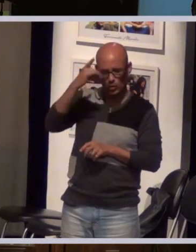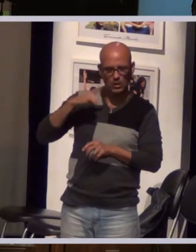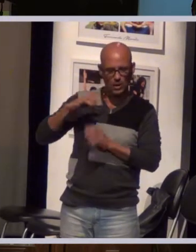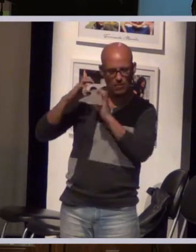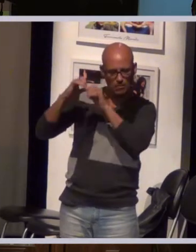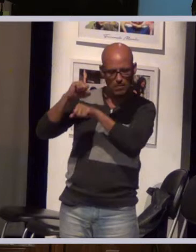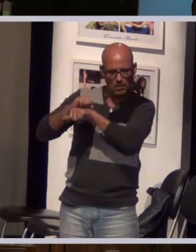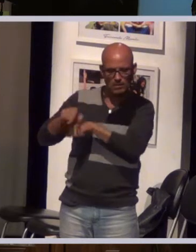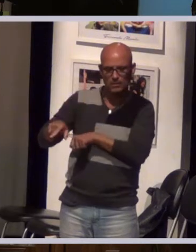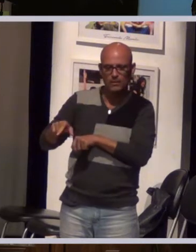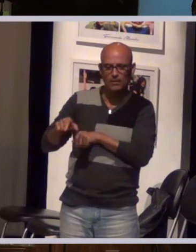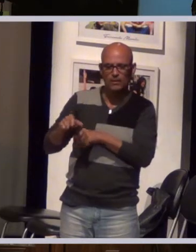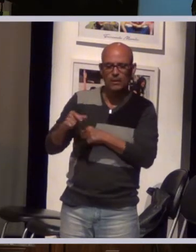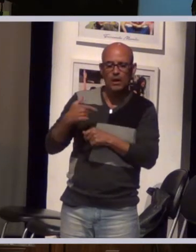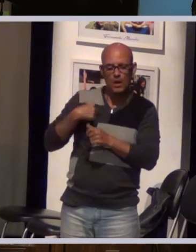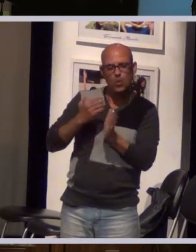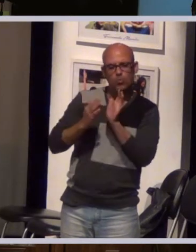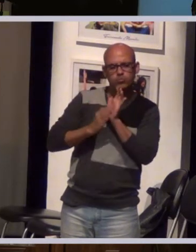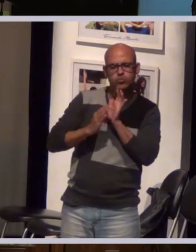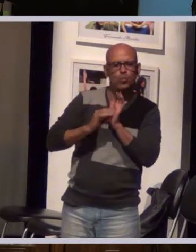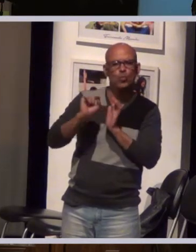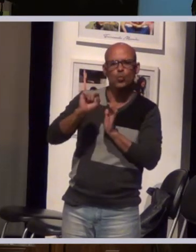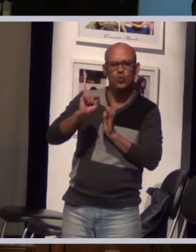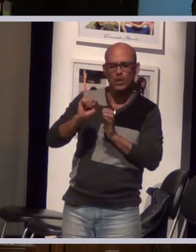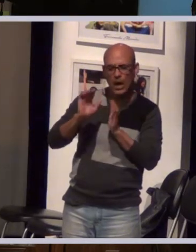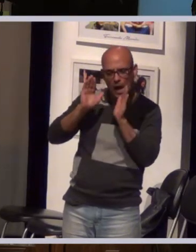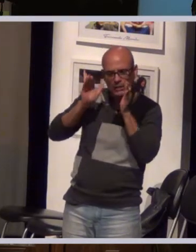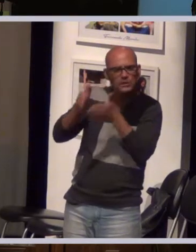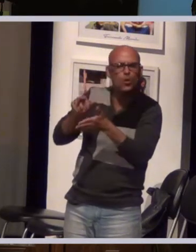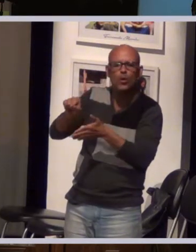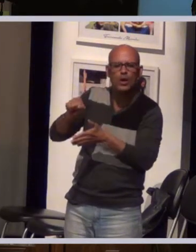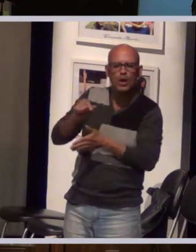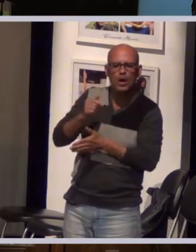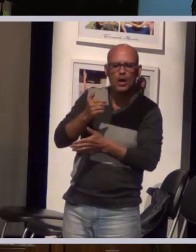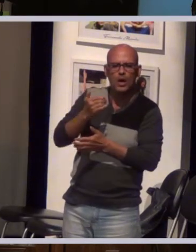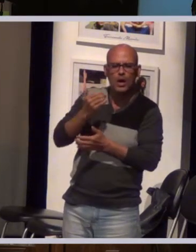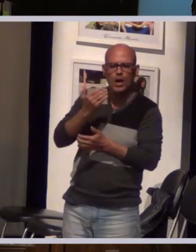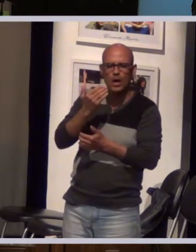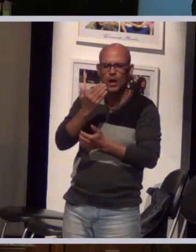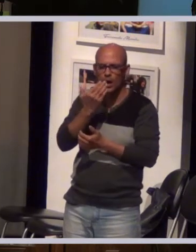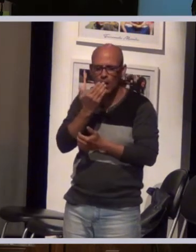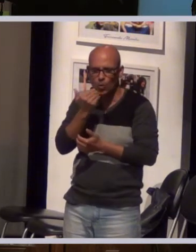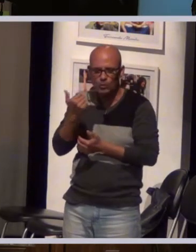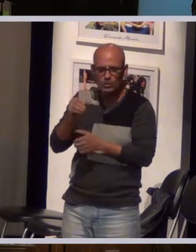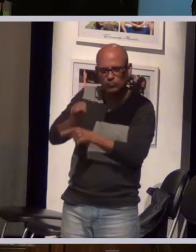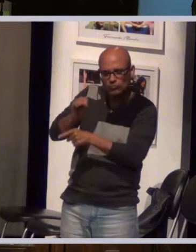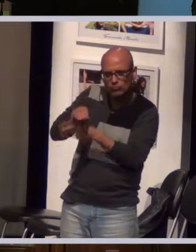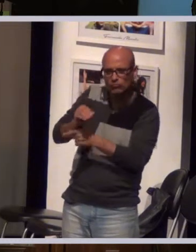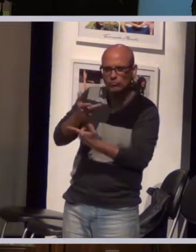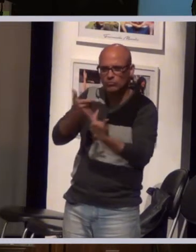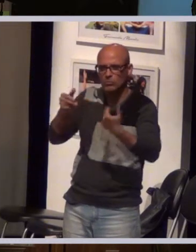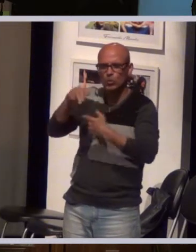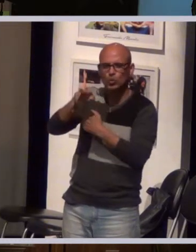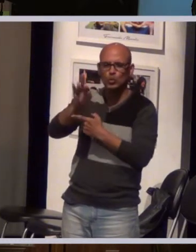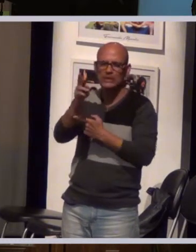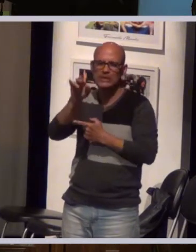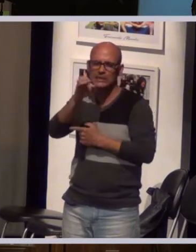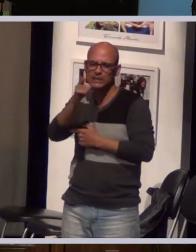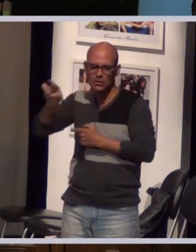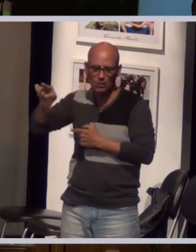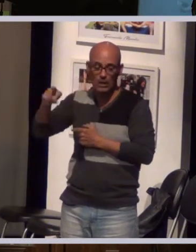cerebral, propõe manter a atenção à nutrição e à inclusão escolar desse